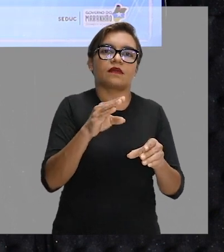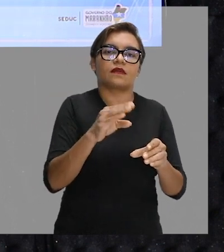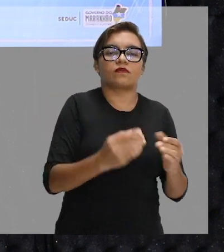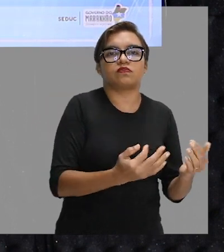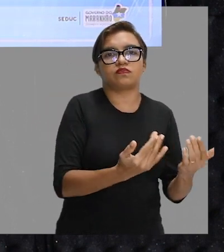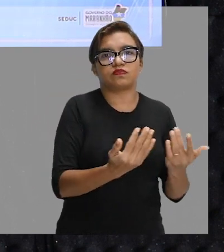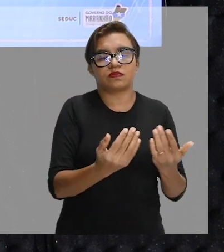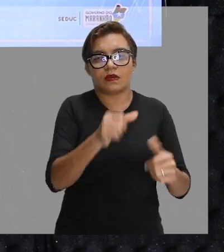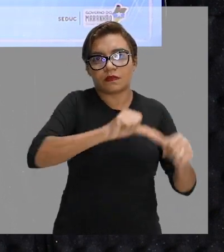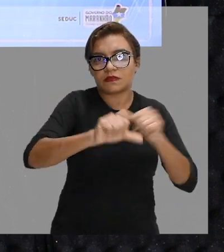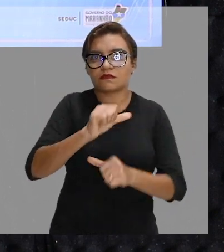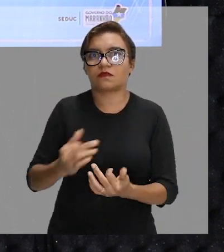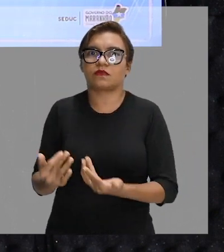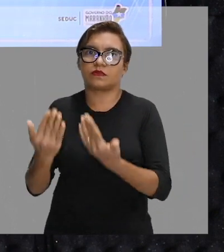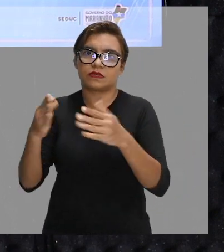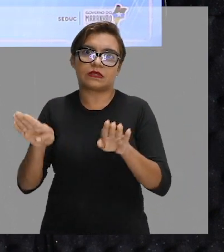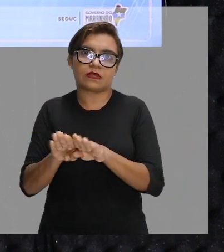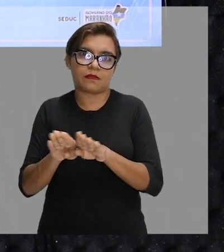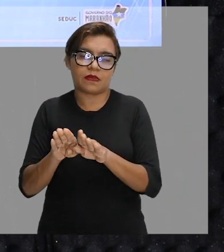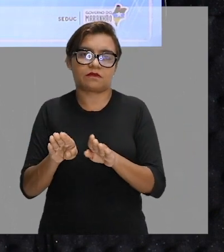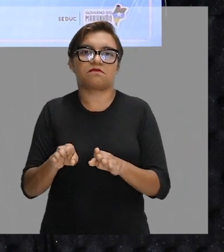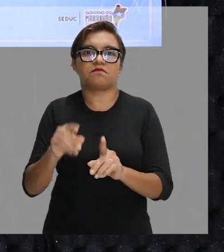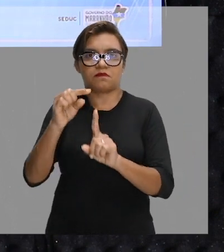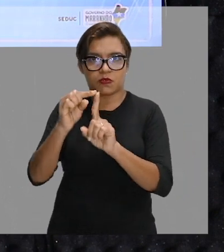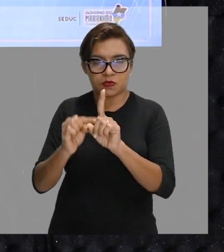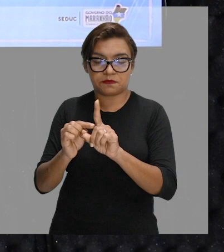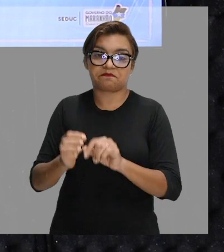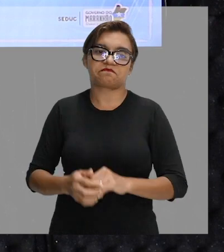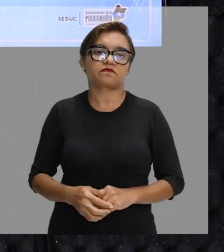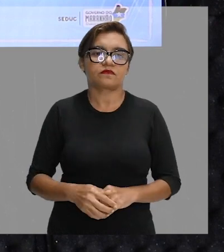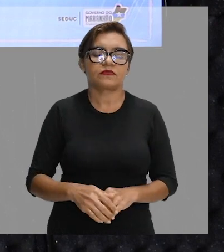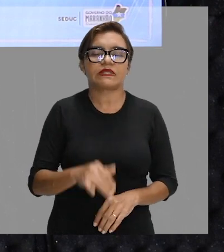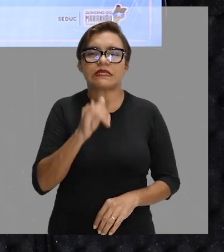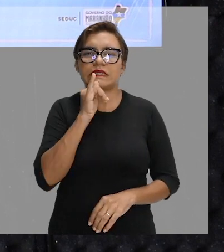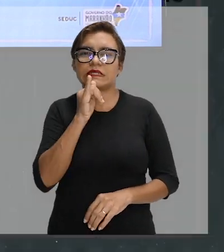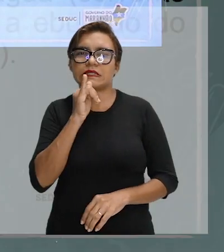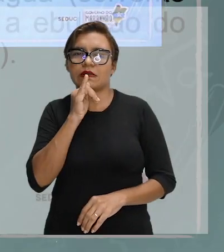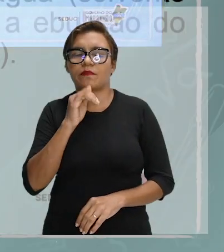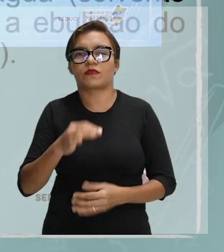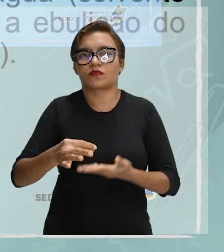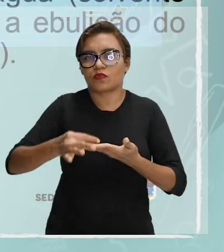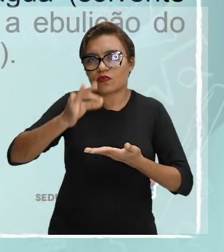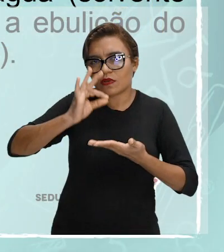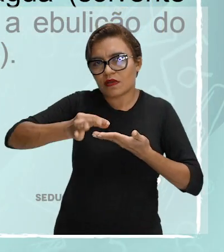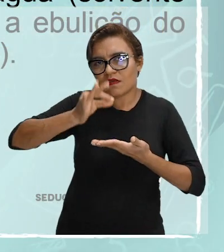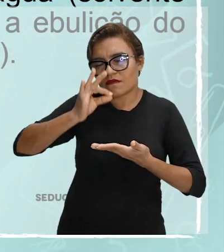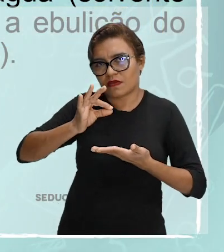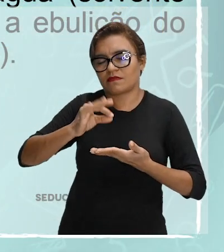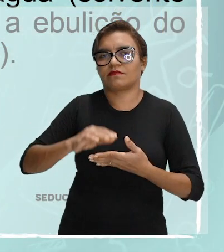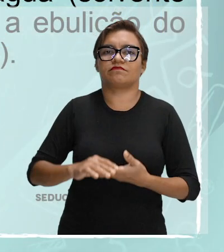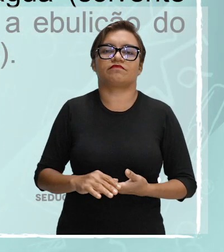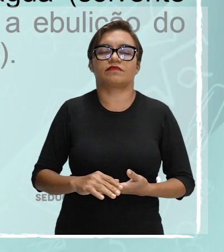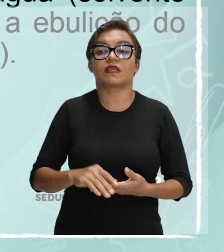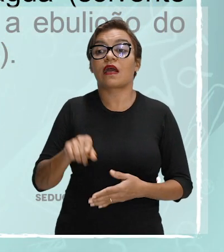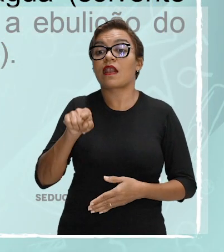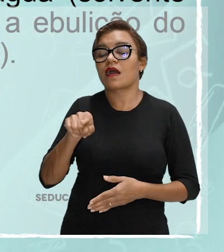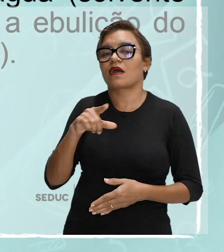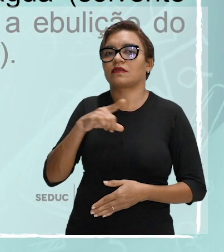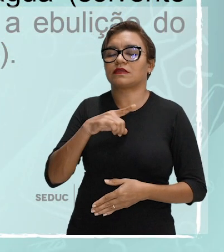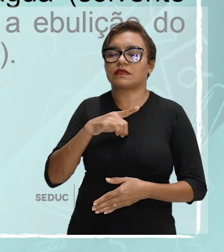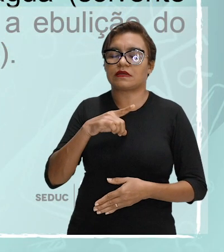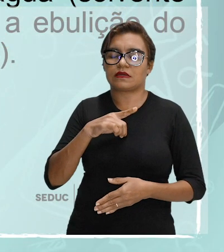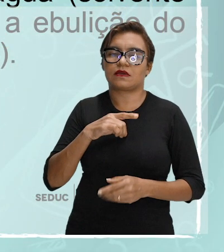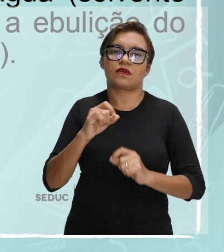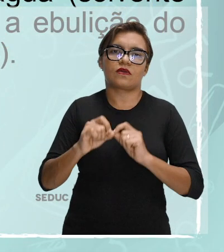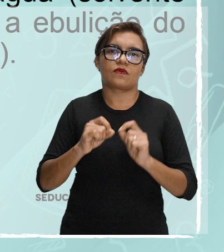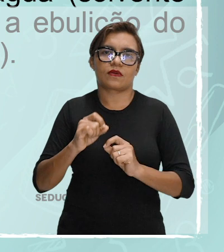Nós podemos verificar isso na prática, por exemplo, no caso do café. Então, em padarias e bares, quando se quer